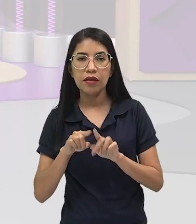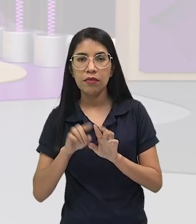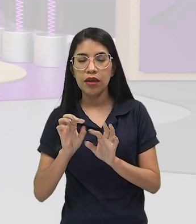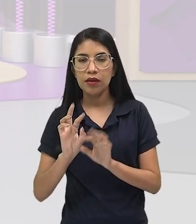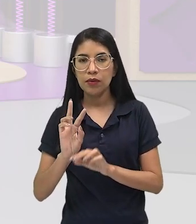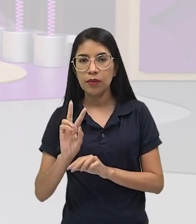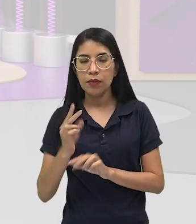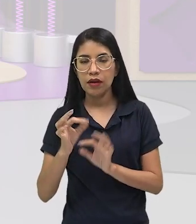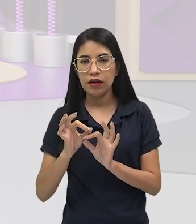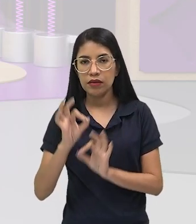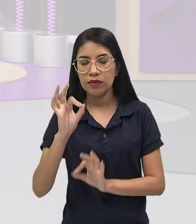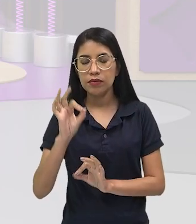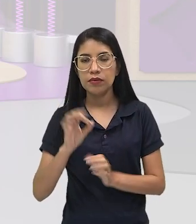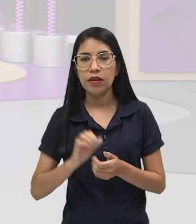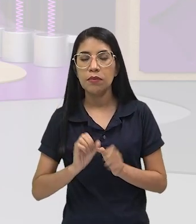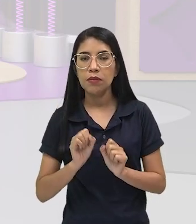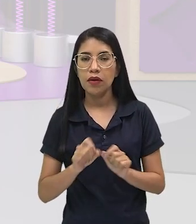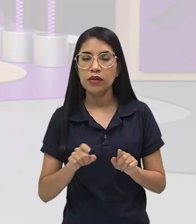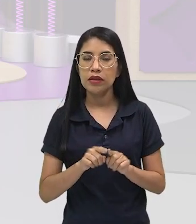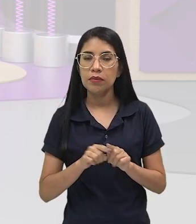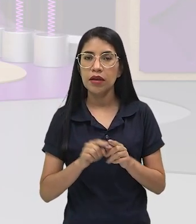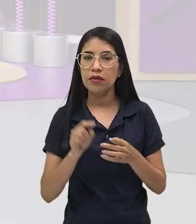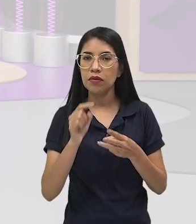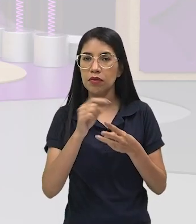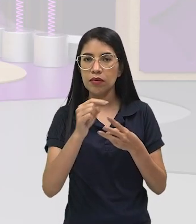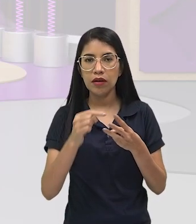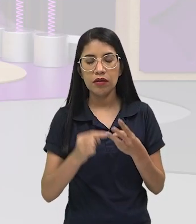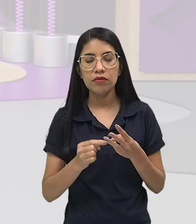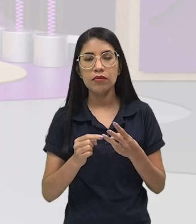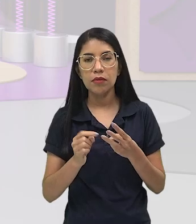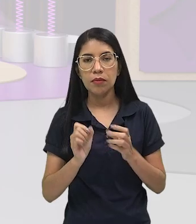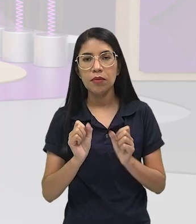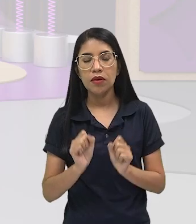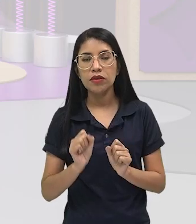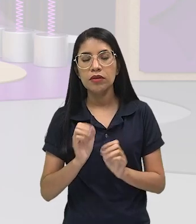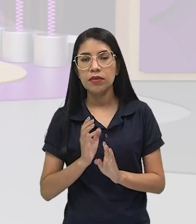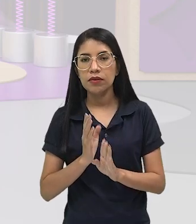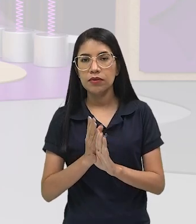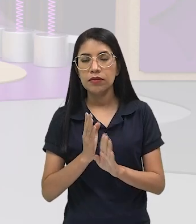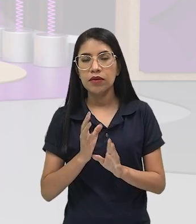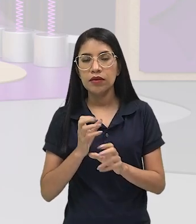h. Mas pode ser pedido qualquer uma dessas